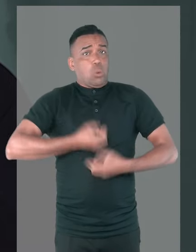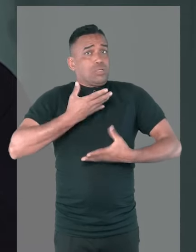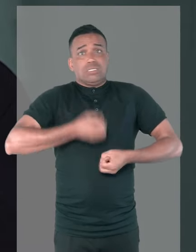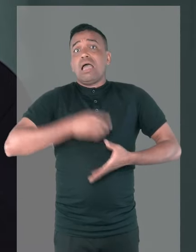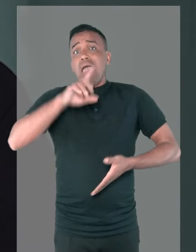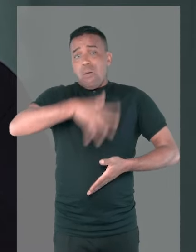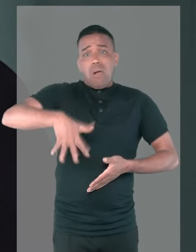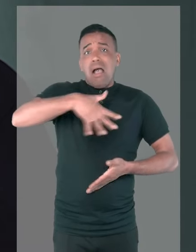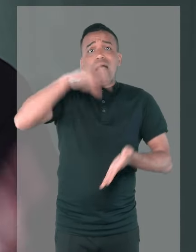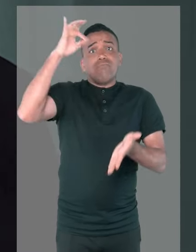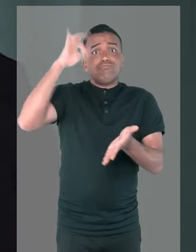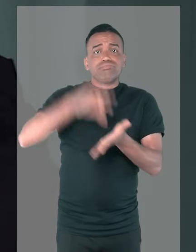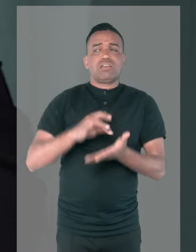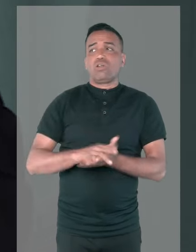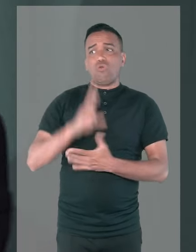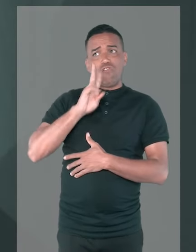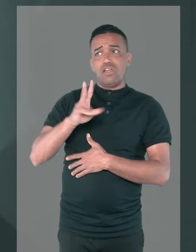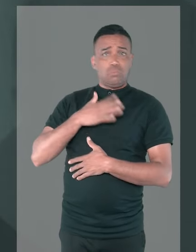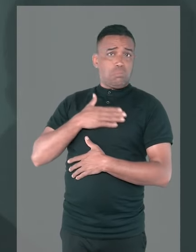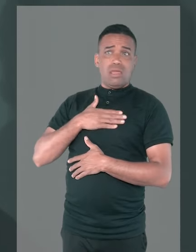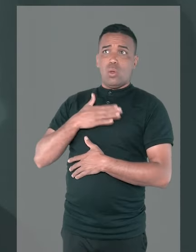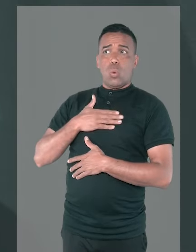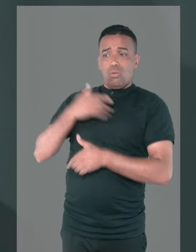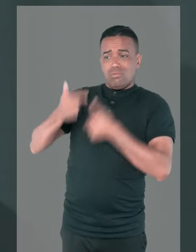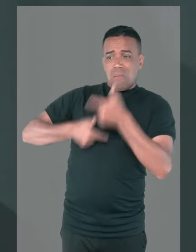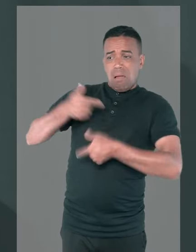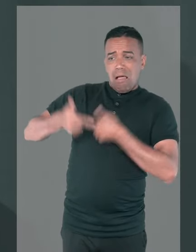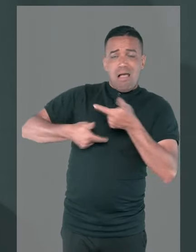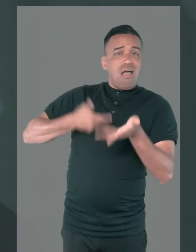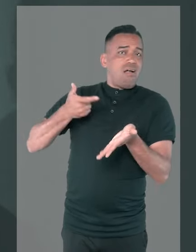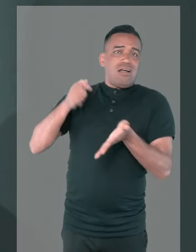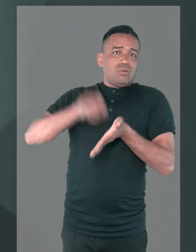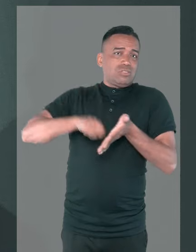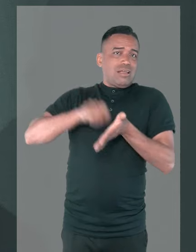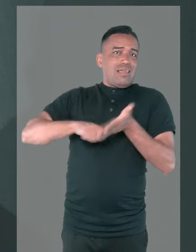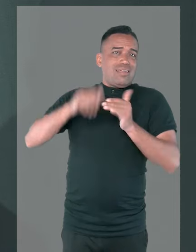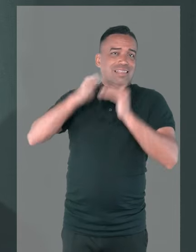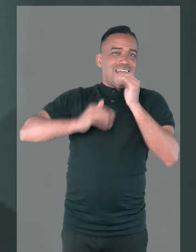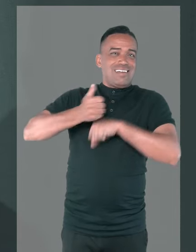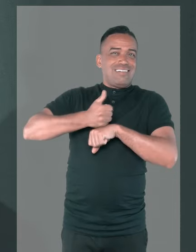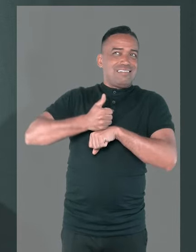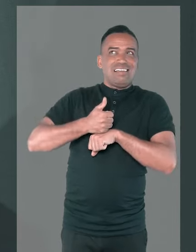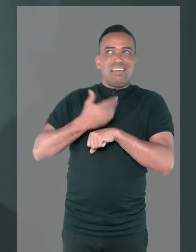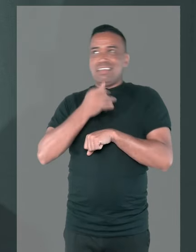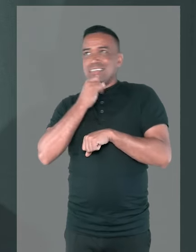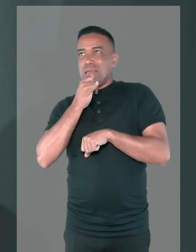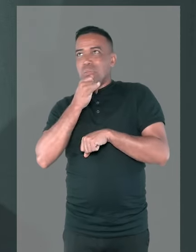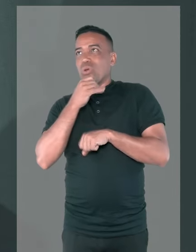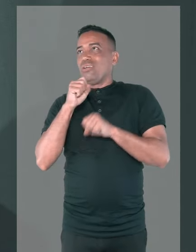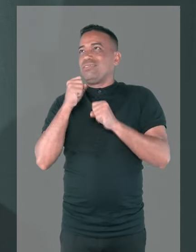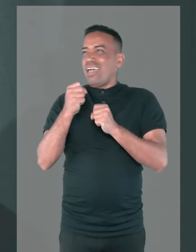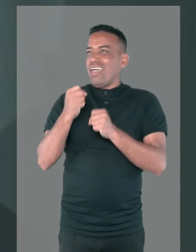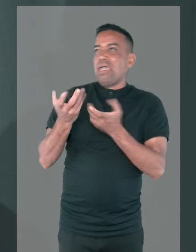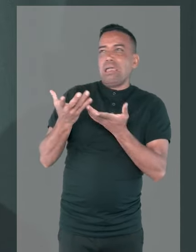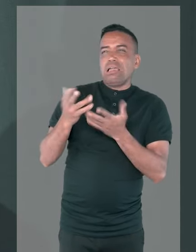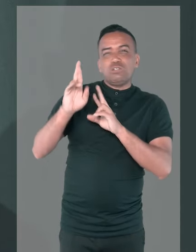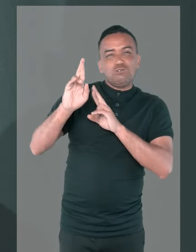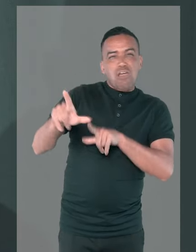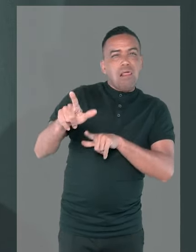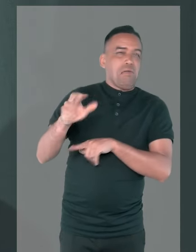né? Eu não vejo o meu trabalho assim com tanta... O problema é que talvez eu tenha uma carga de estranheza naquilo